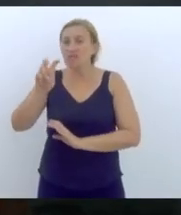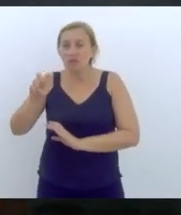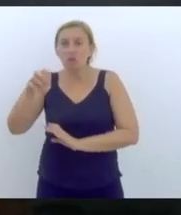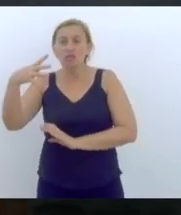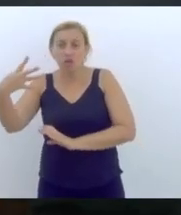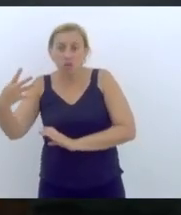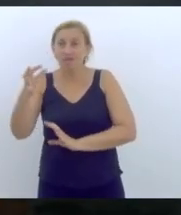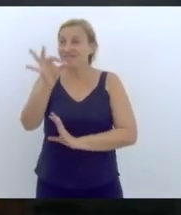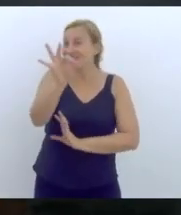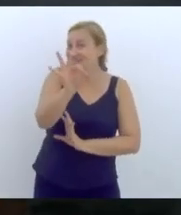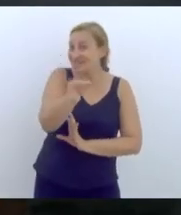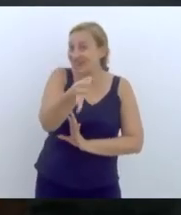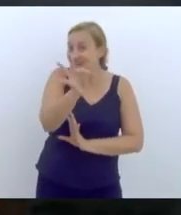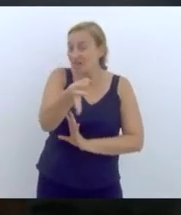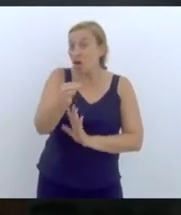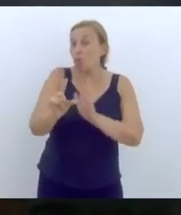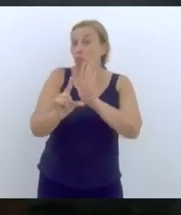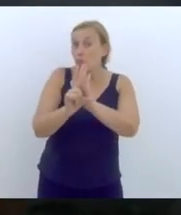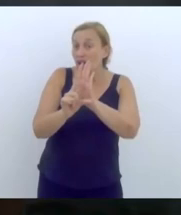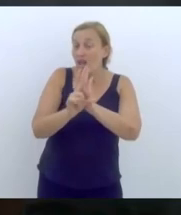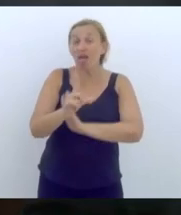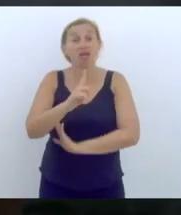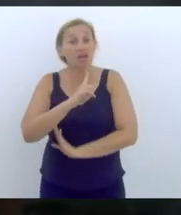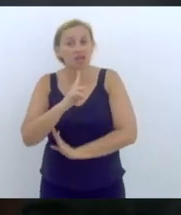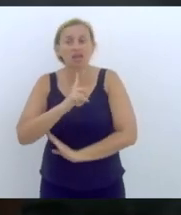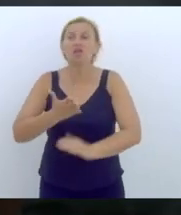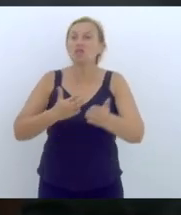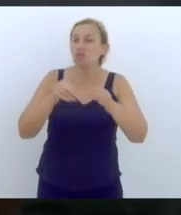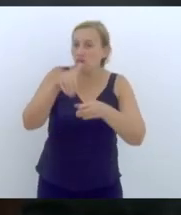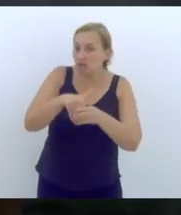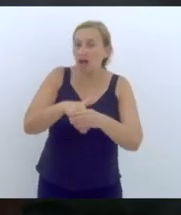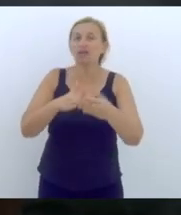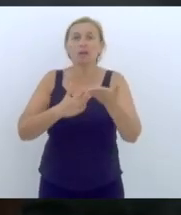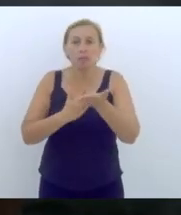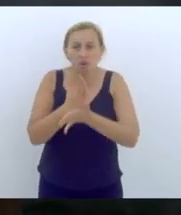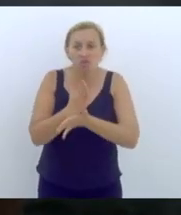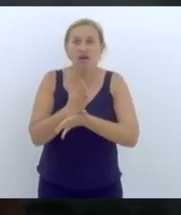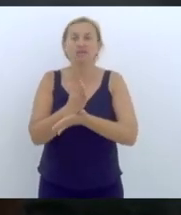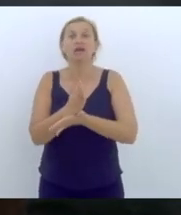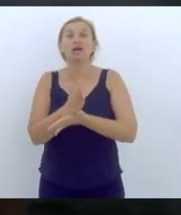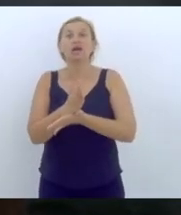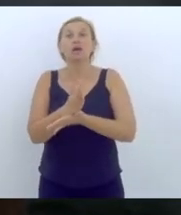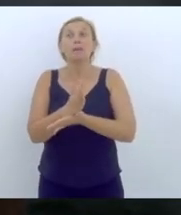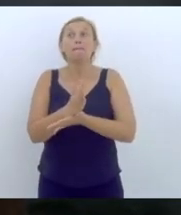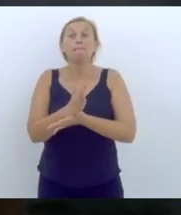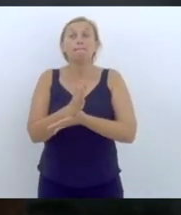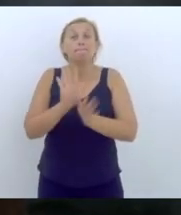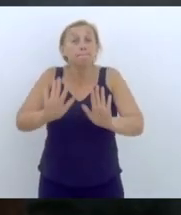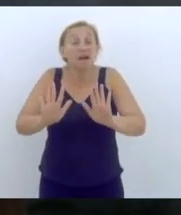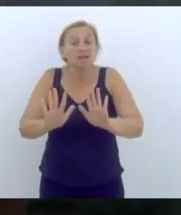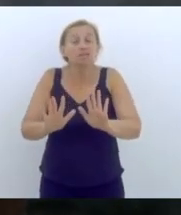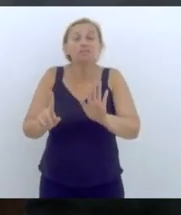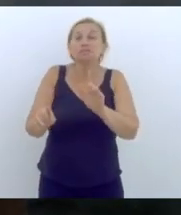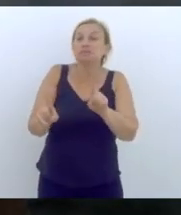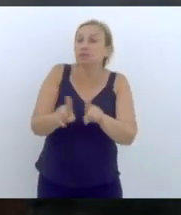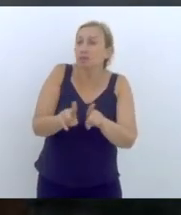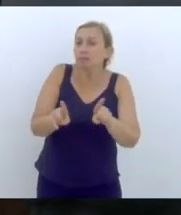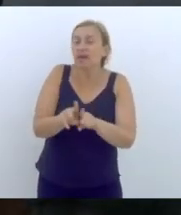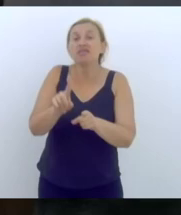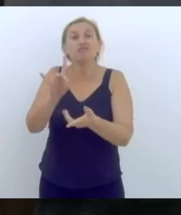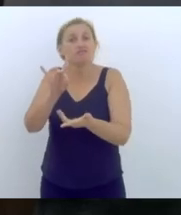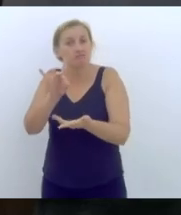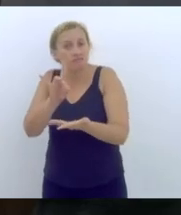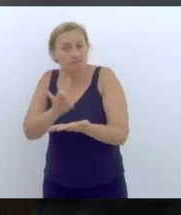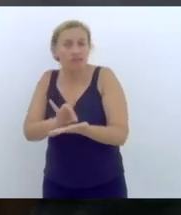8.054, de fato, é uma lei que existe, foi votada, aprovada nesse Parlamento. Mas também é